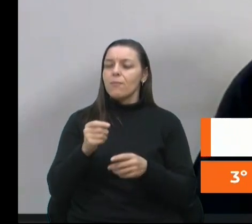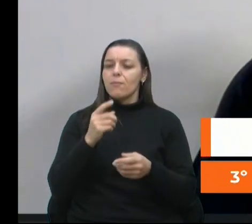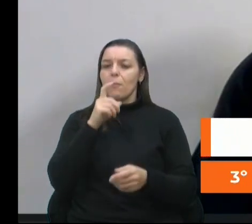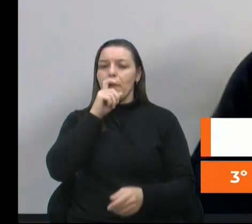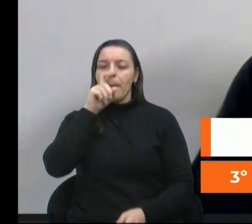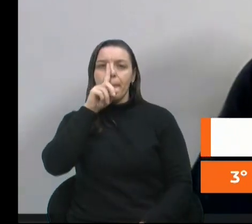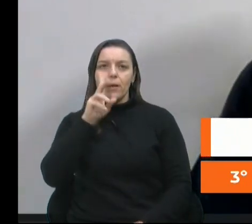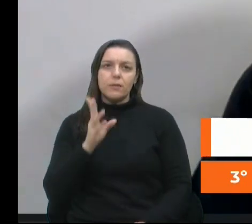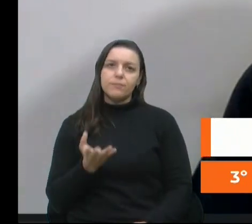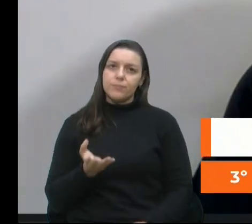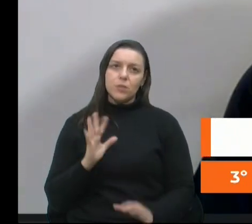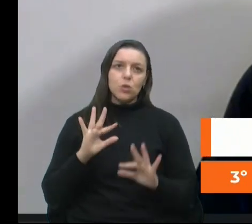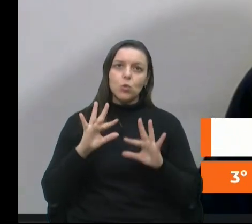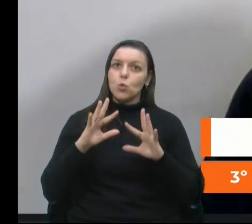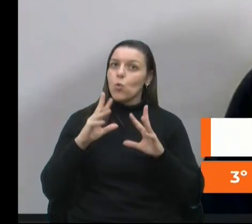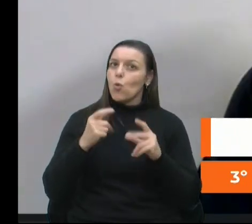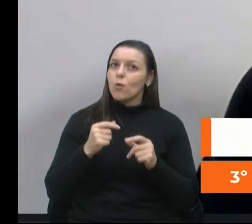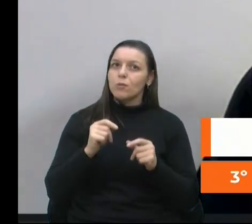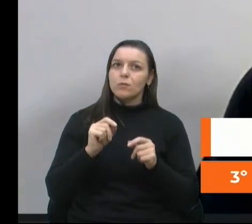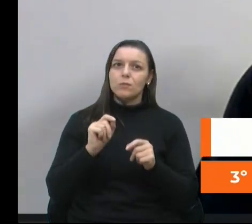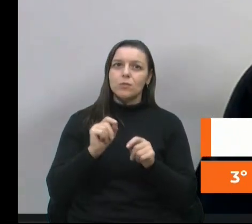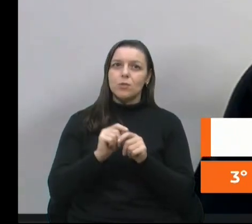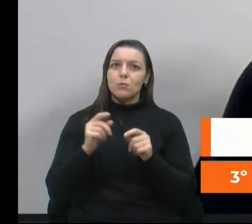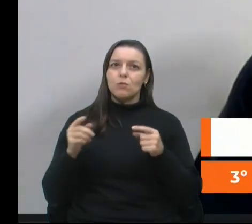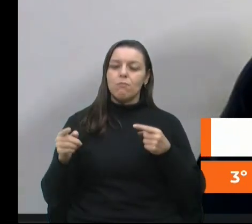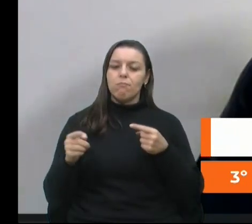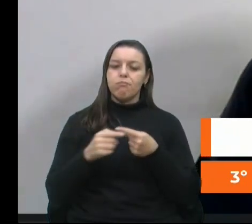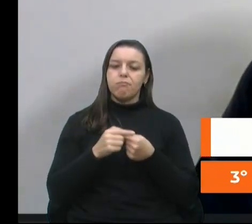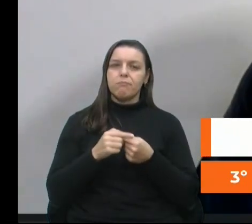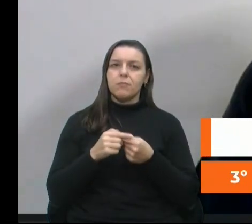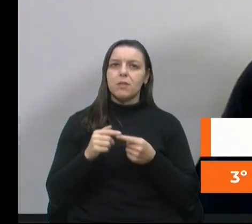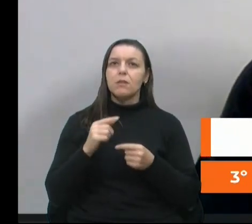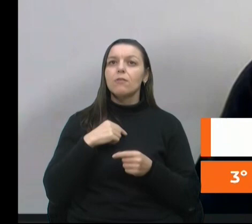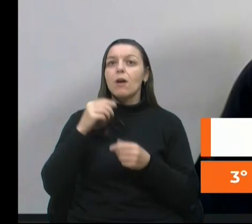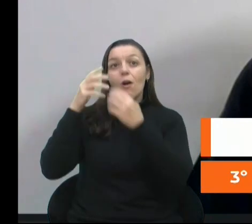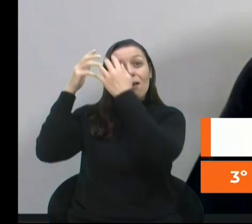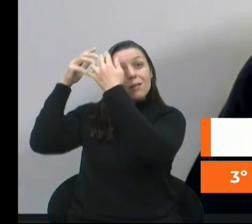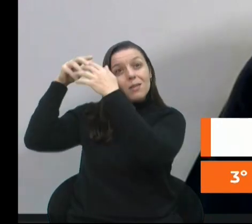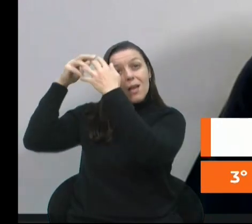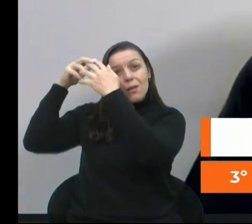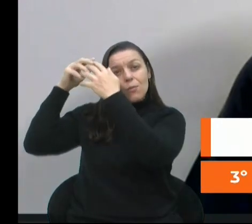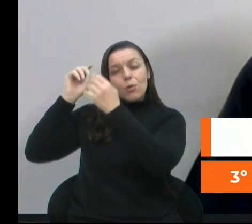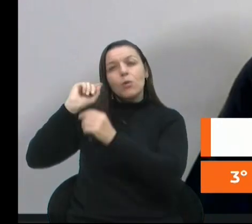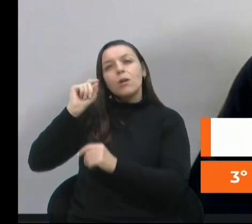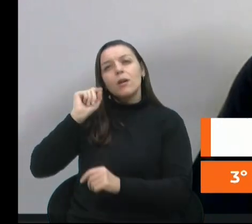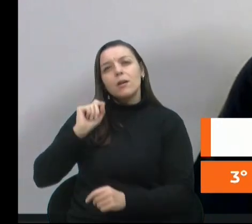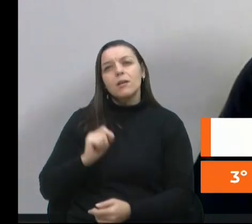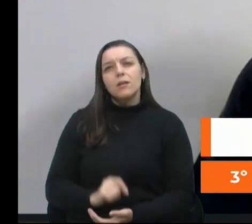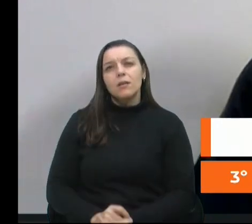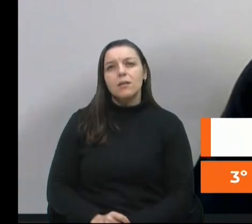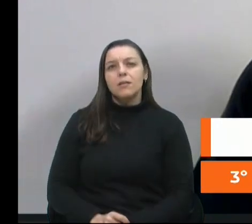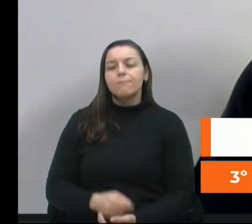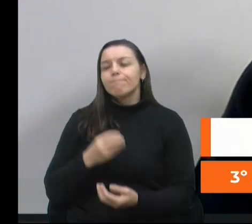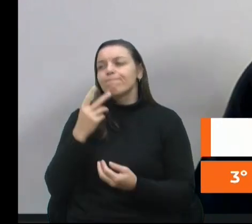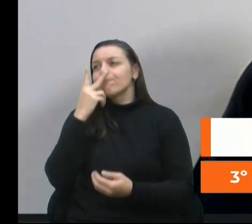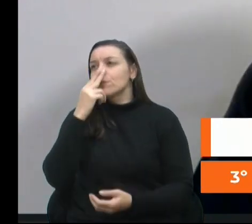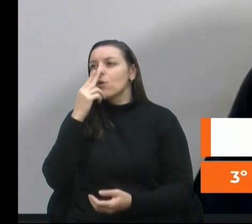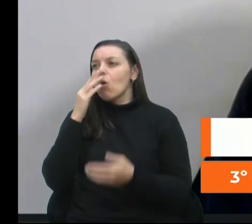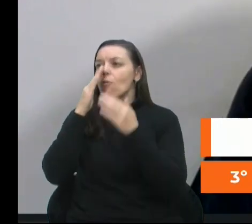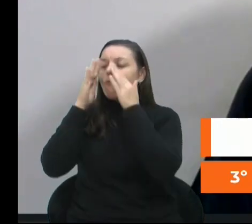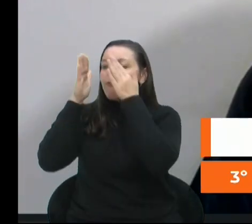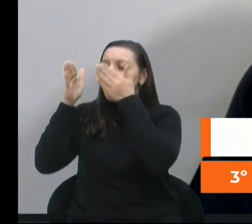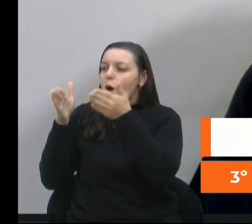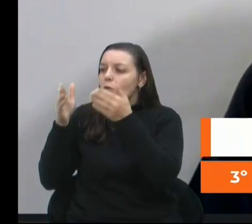mãe. Todo tipo de repreensão gera no nosso cérebro como se fosse um foco